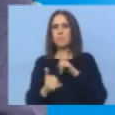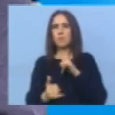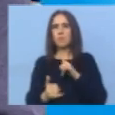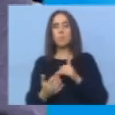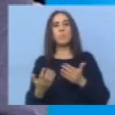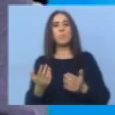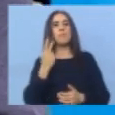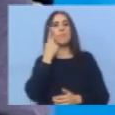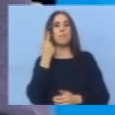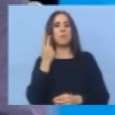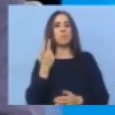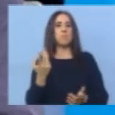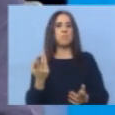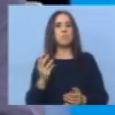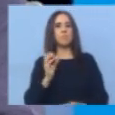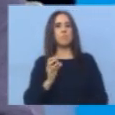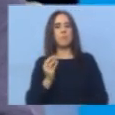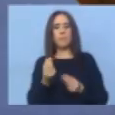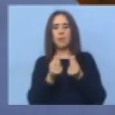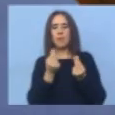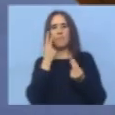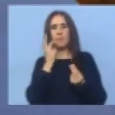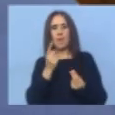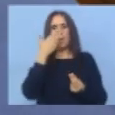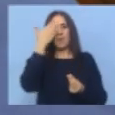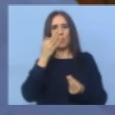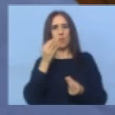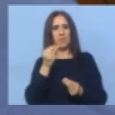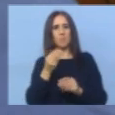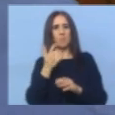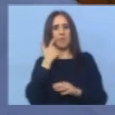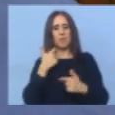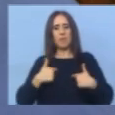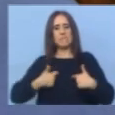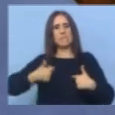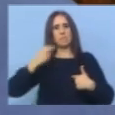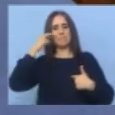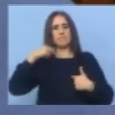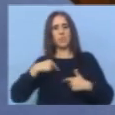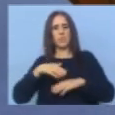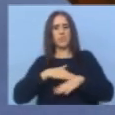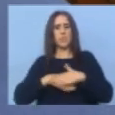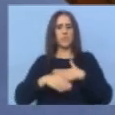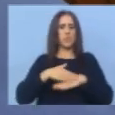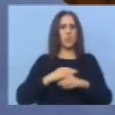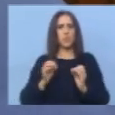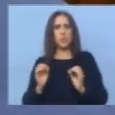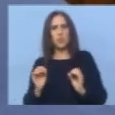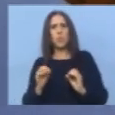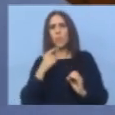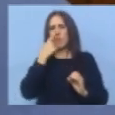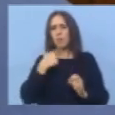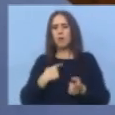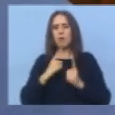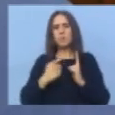de viver, de uma certa maneira de viver a Quaresma, ou seja, muito centrado em mim, no que eu fiz ou não fiz, no que é que eu falhei,